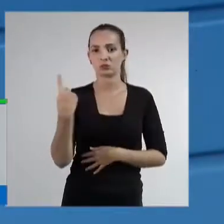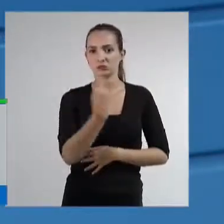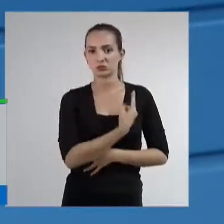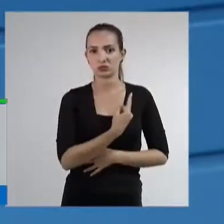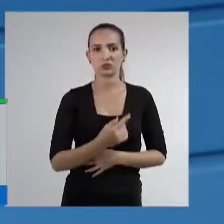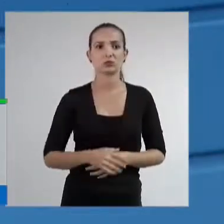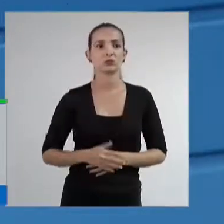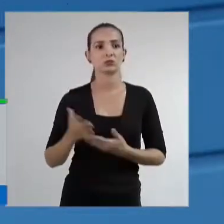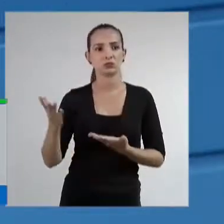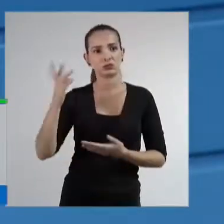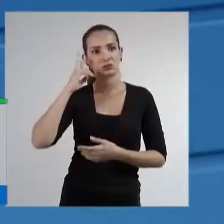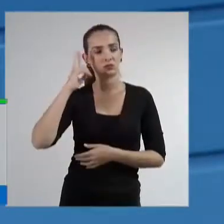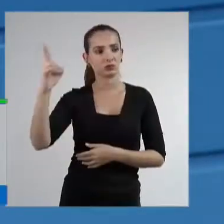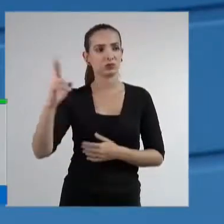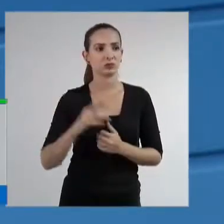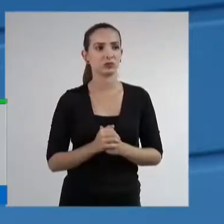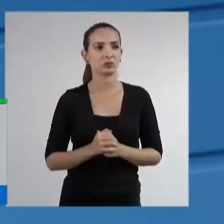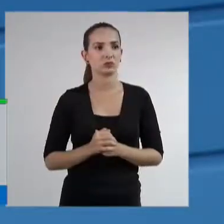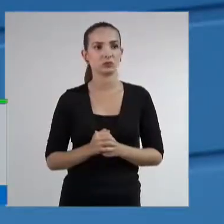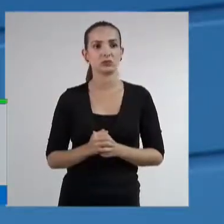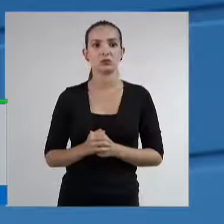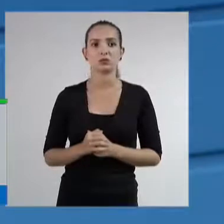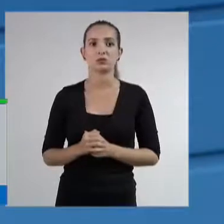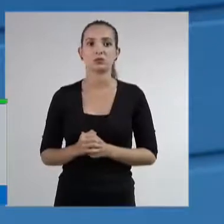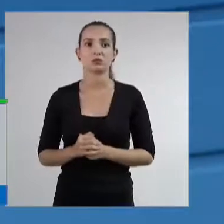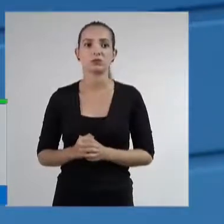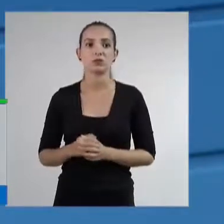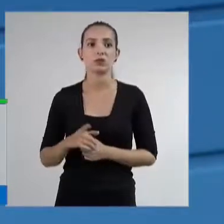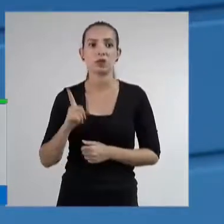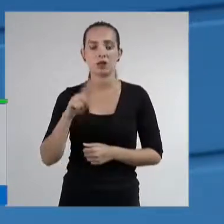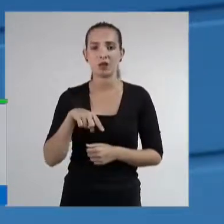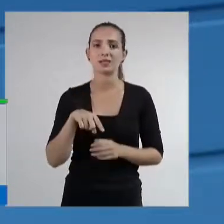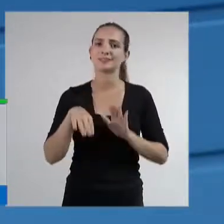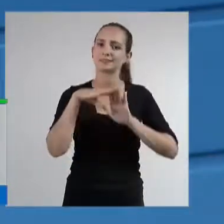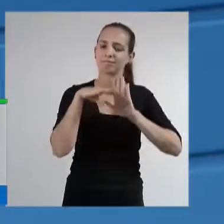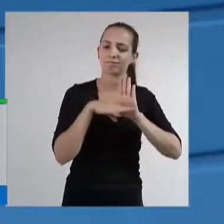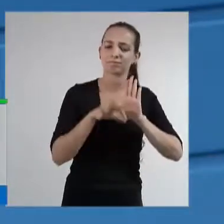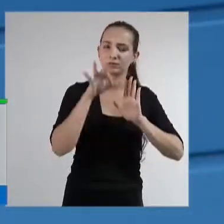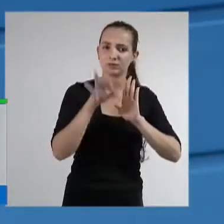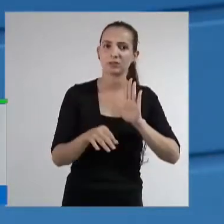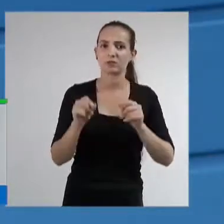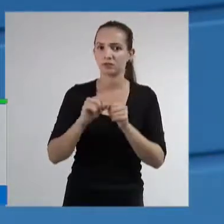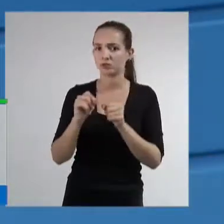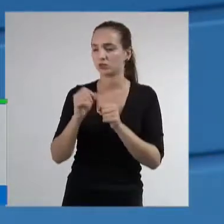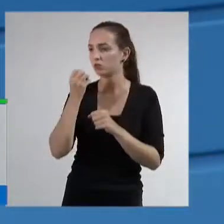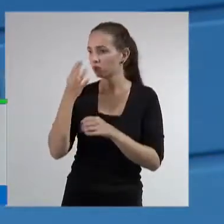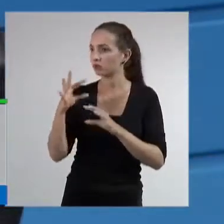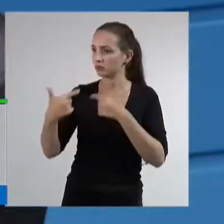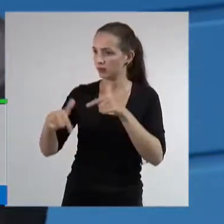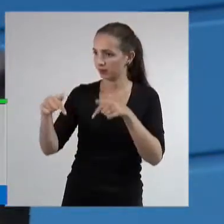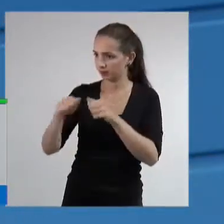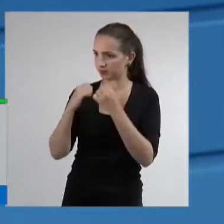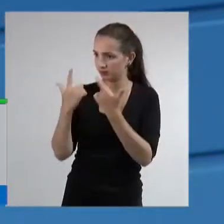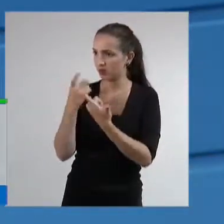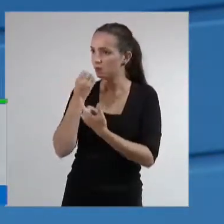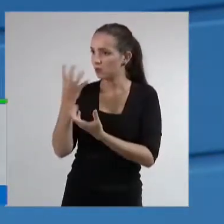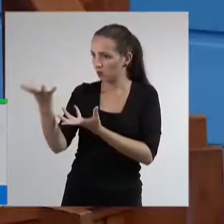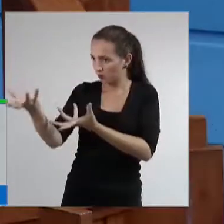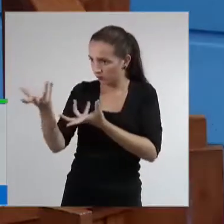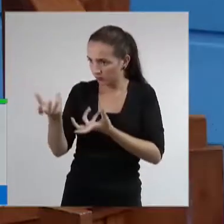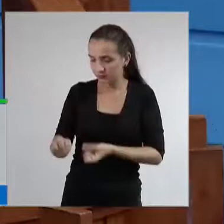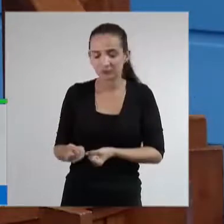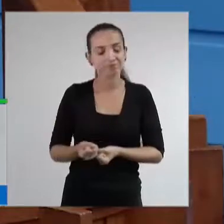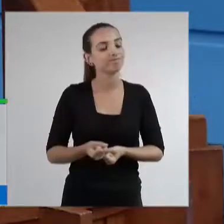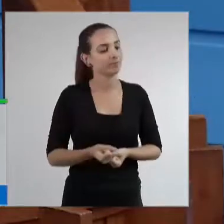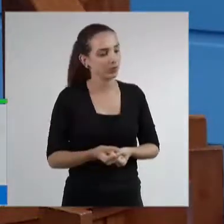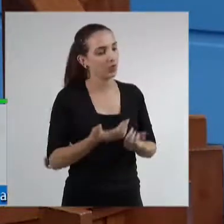Excelência espelha tudo isso com muito rigor. Eu não tenho dúvida nenhuma de que fará um grande trabalho nessa casa. Seja bem-vindo. Muito obrigado, deputado Barbosinha.